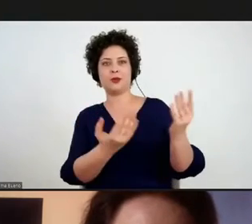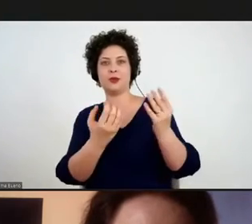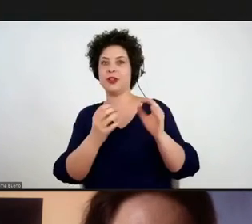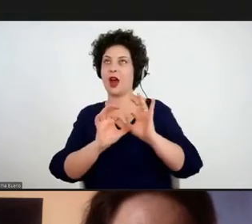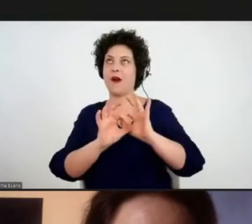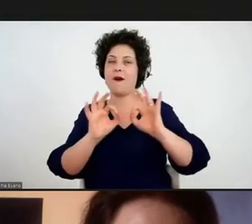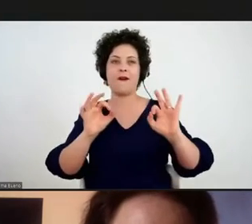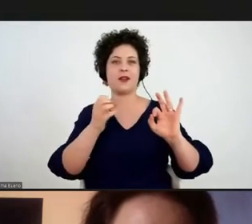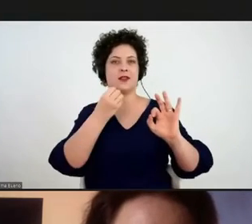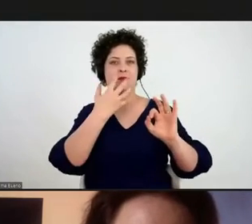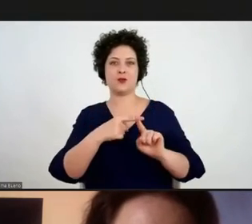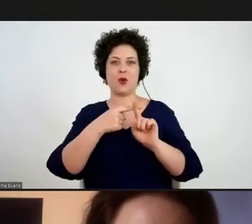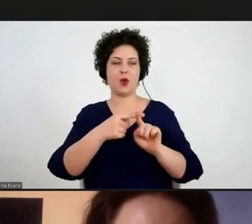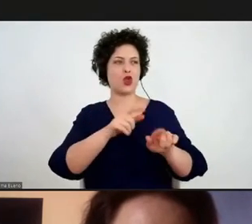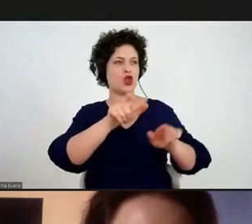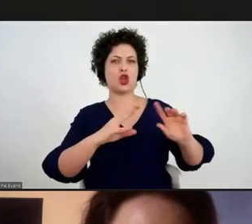que vinha,